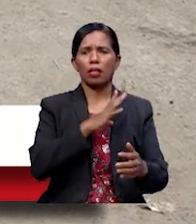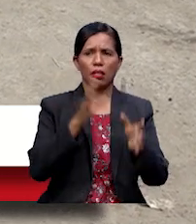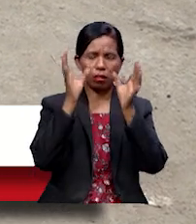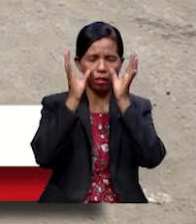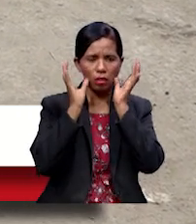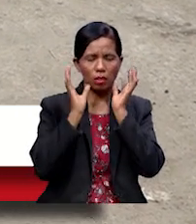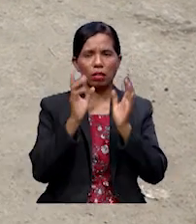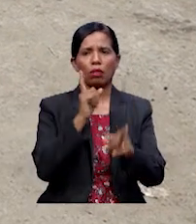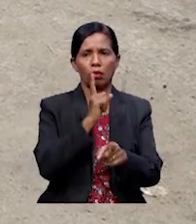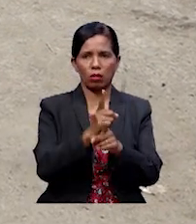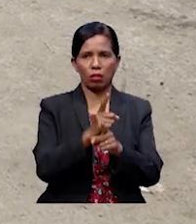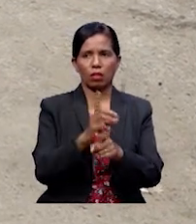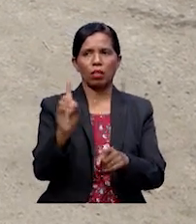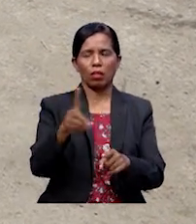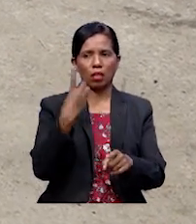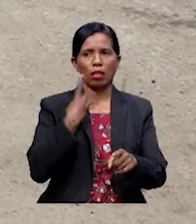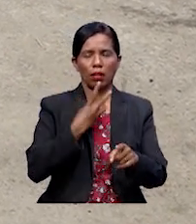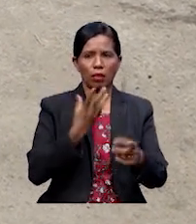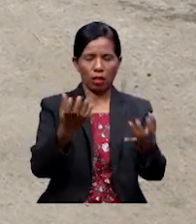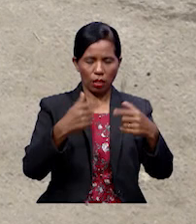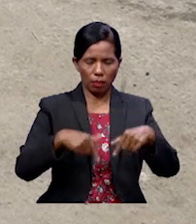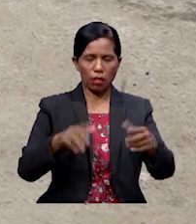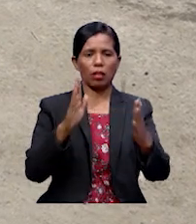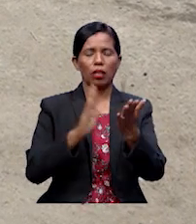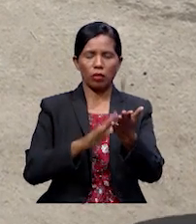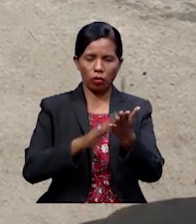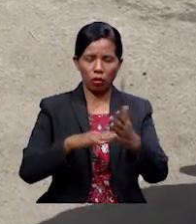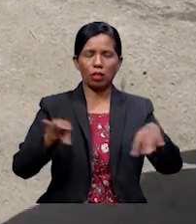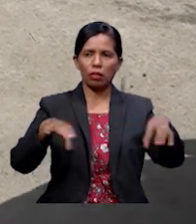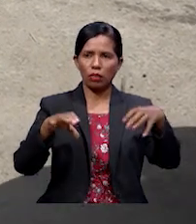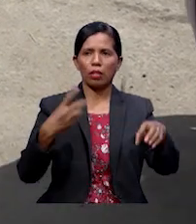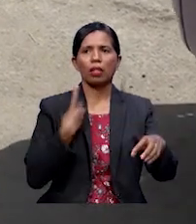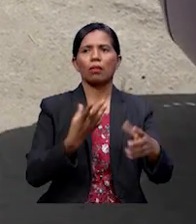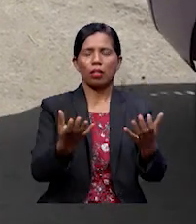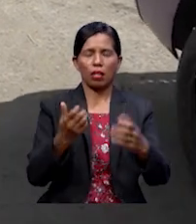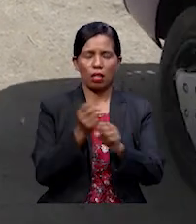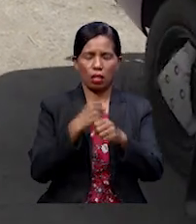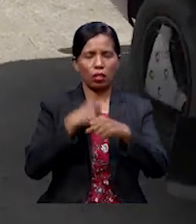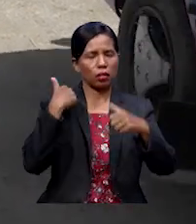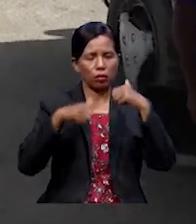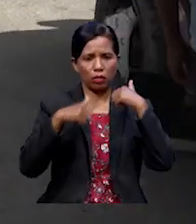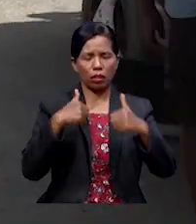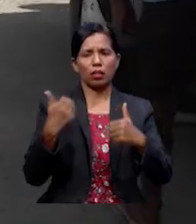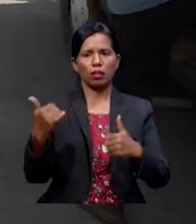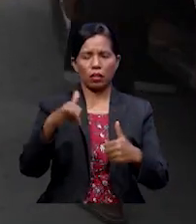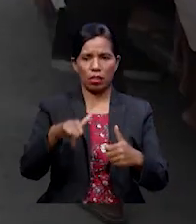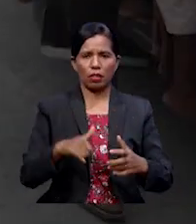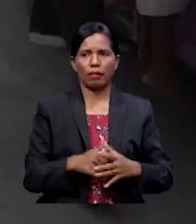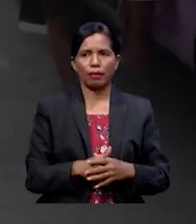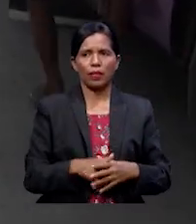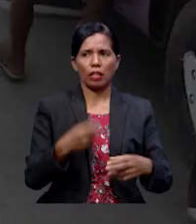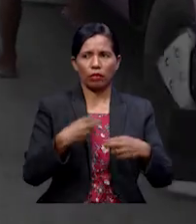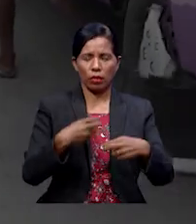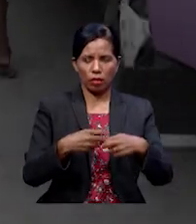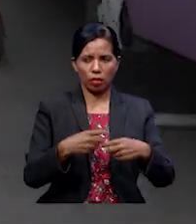tama dala ruma dader ami karak balai samni skola balai samni servisu ami kar halam na aktividade sira dala ruma difícil o